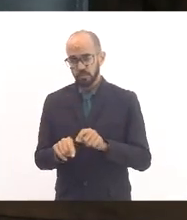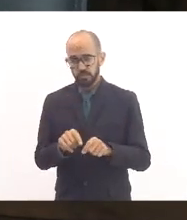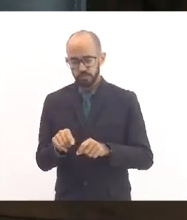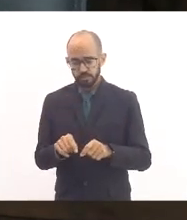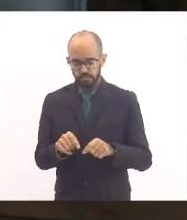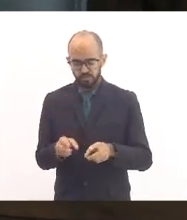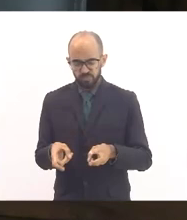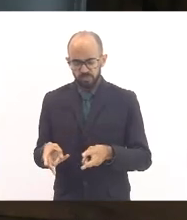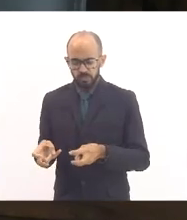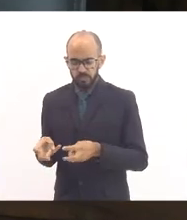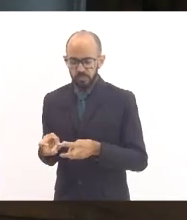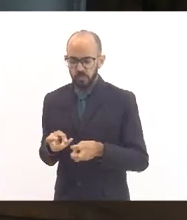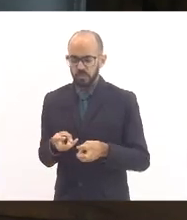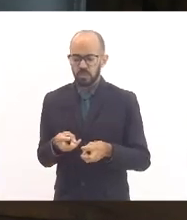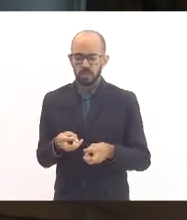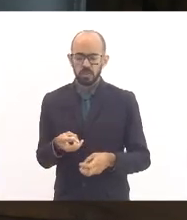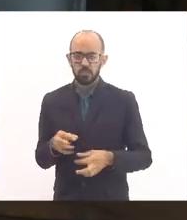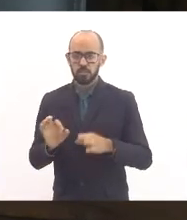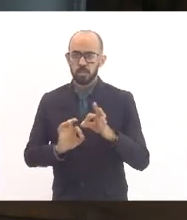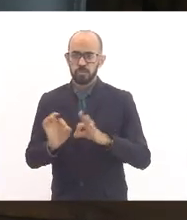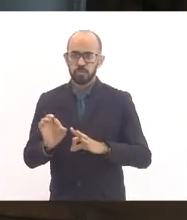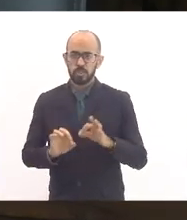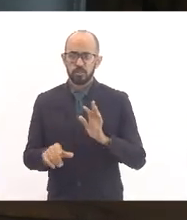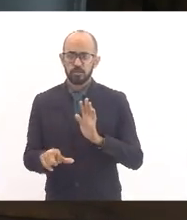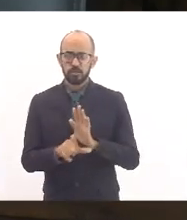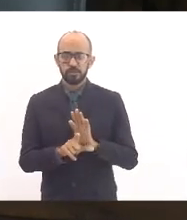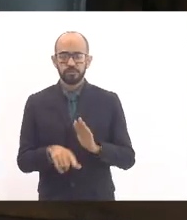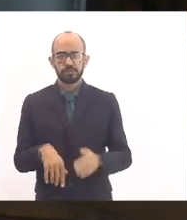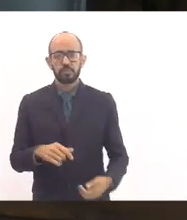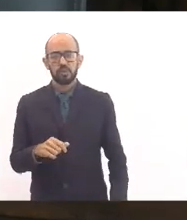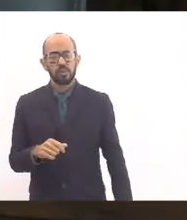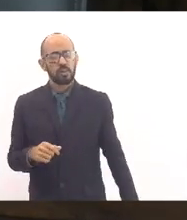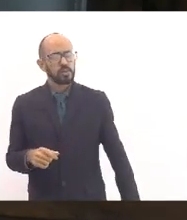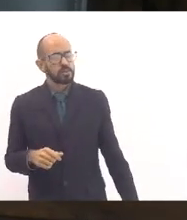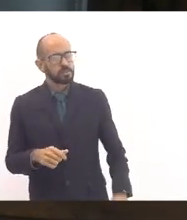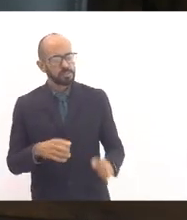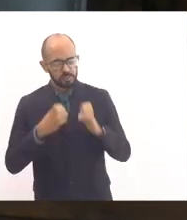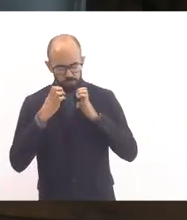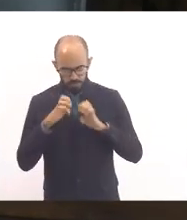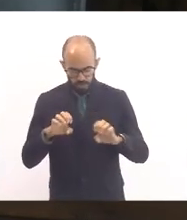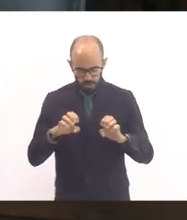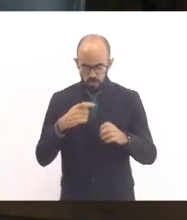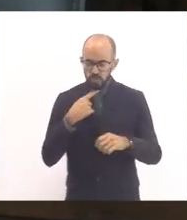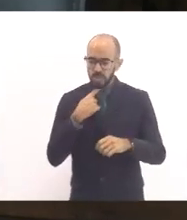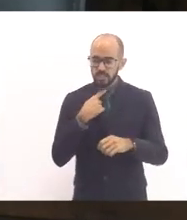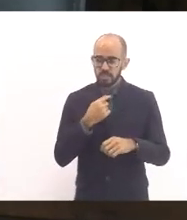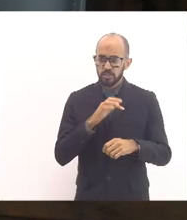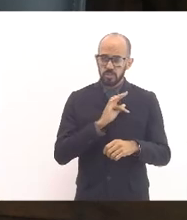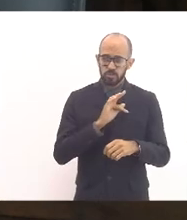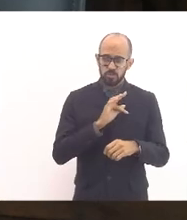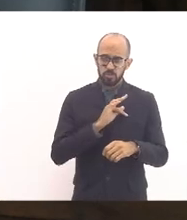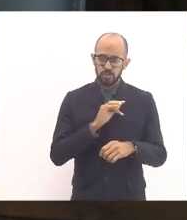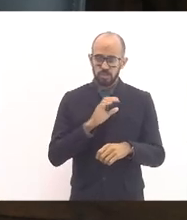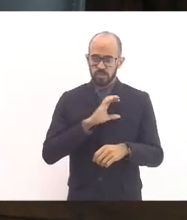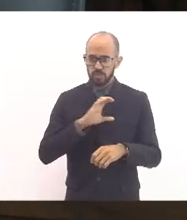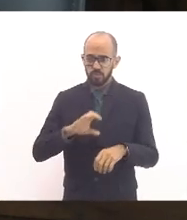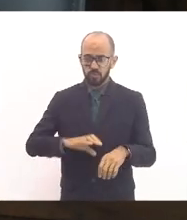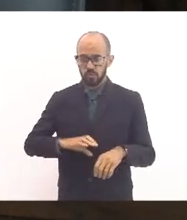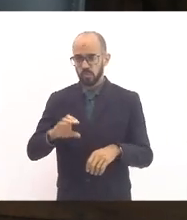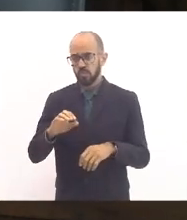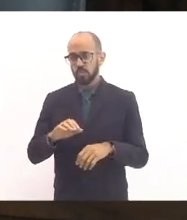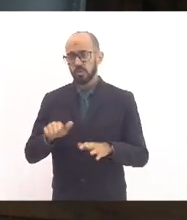H um projeto de lei que stern o desejo da Polícia Civil acho que